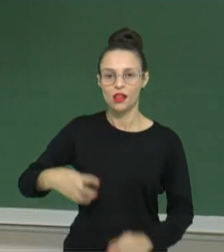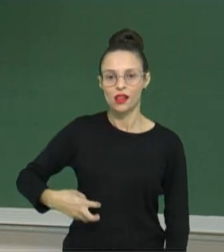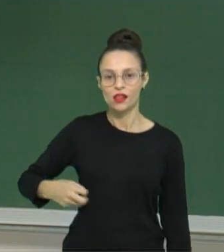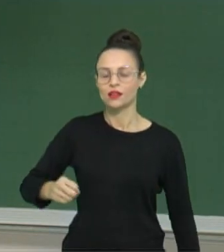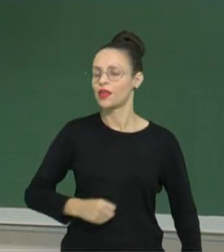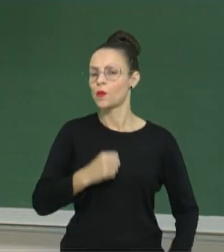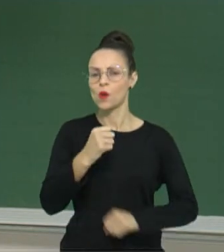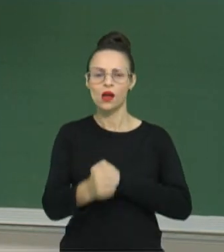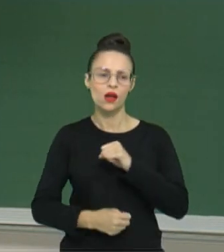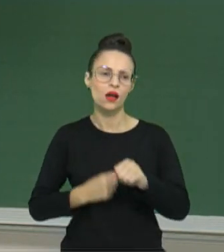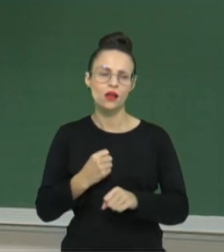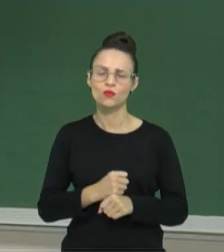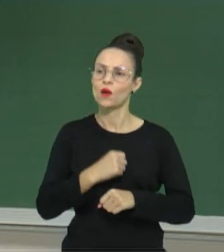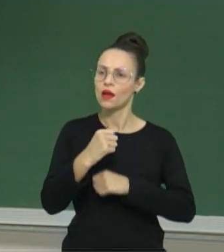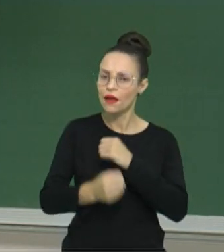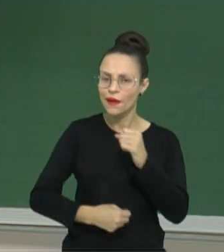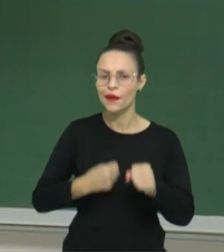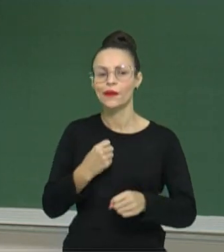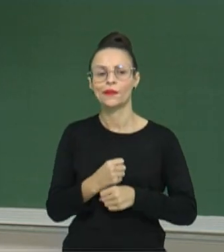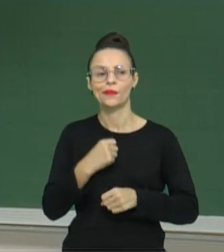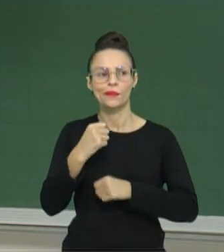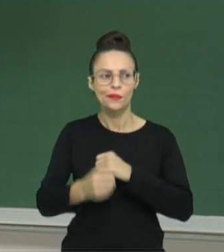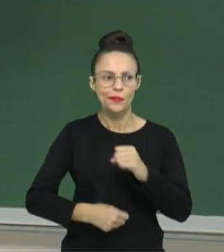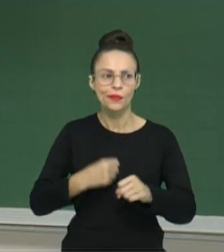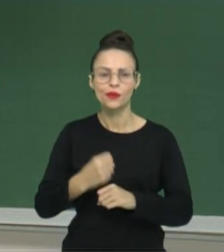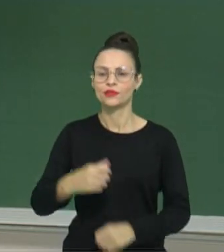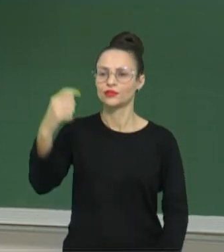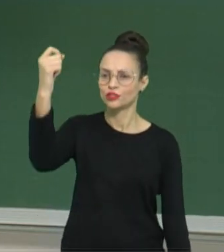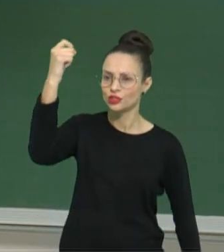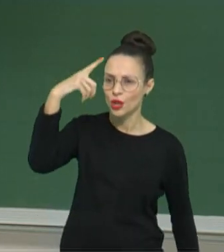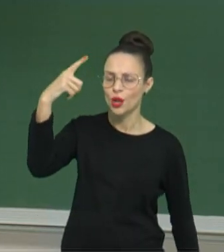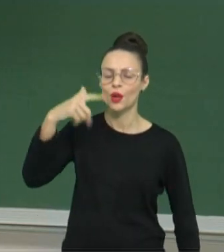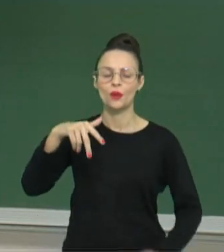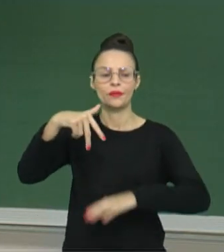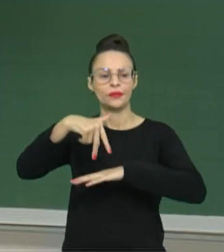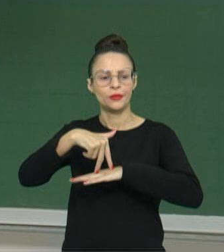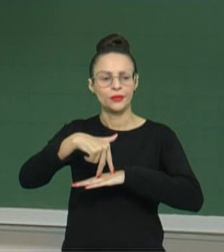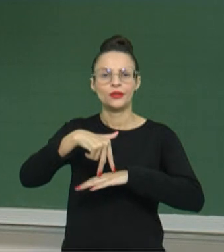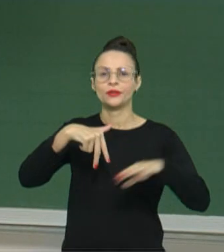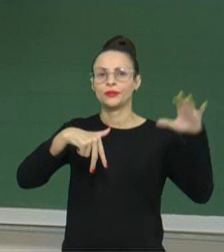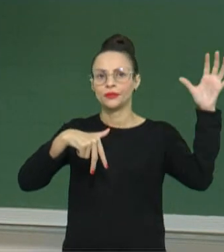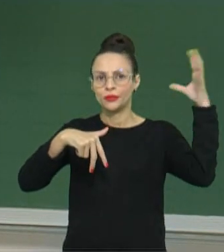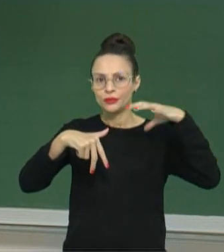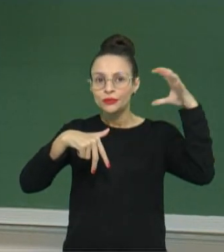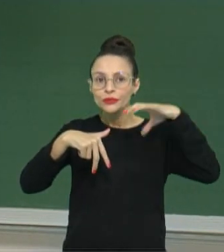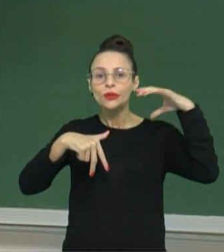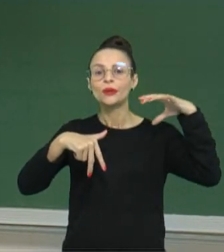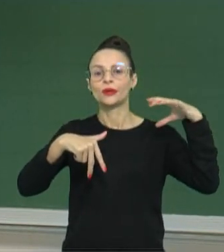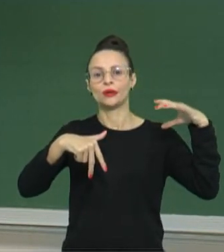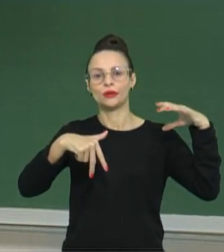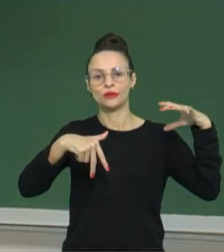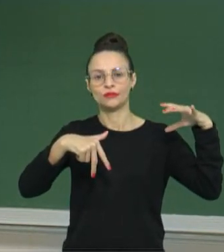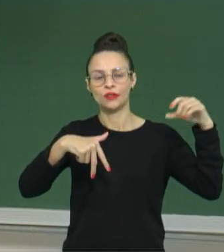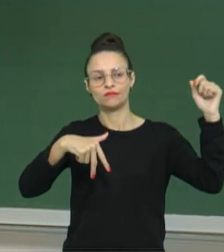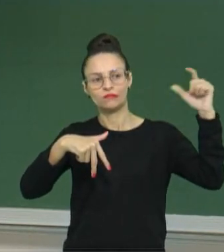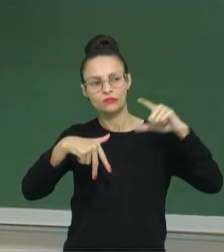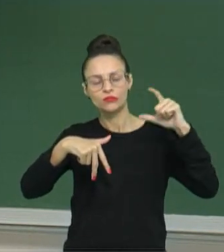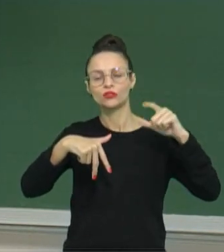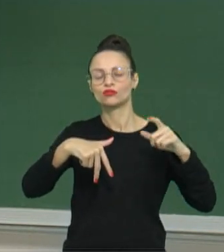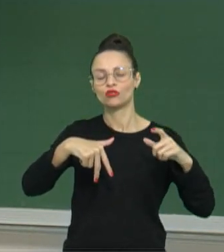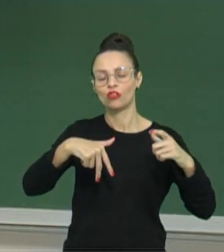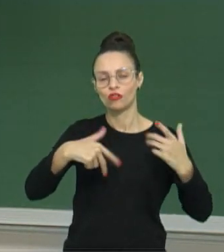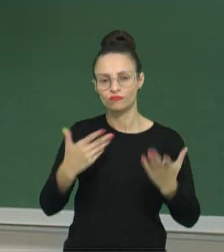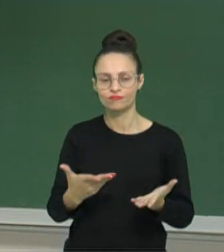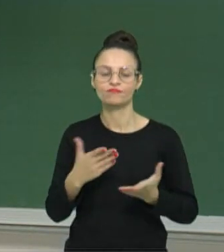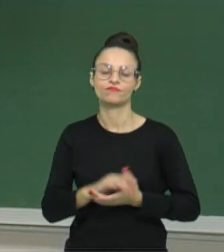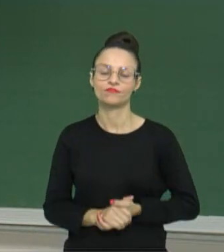ficou anos nesse suplício, né, embaixo de sol, embaixo de chuva, exposto, como ele